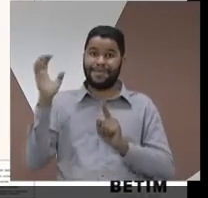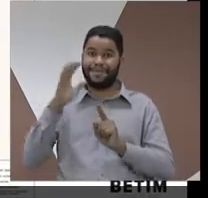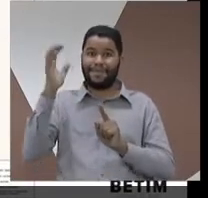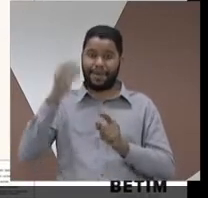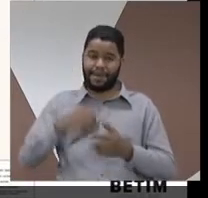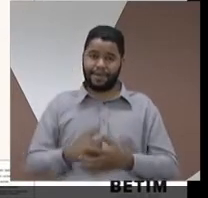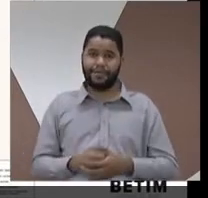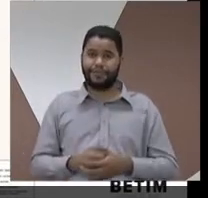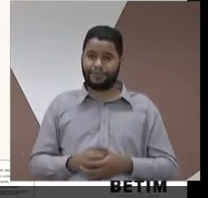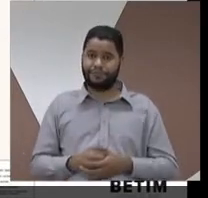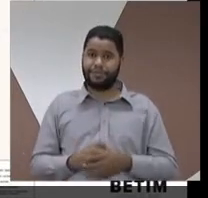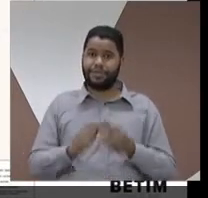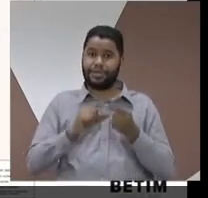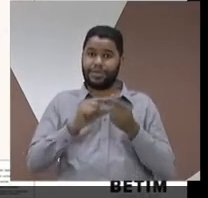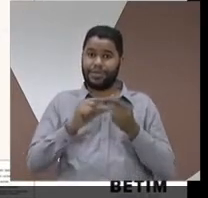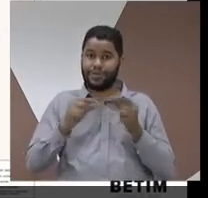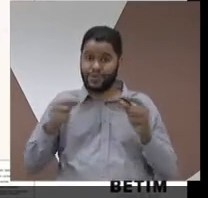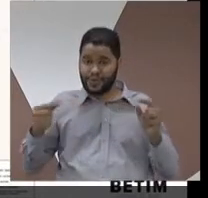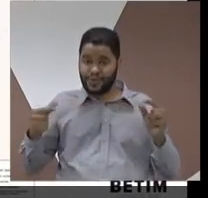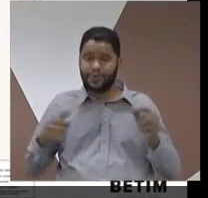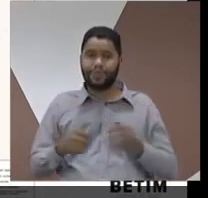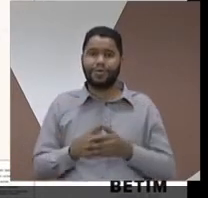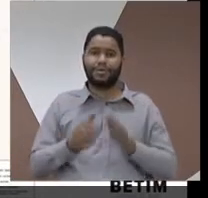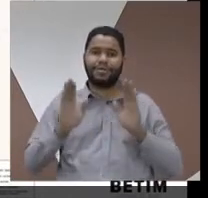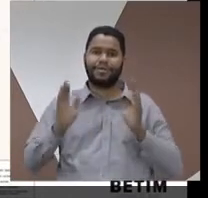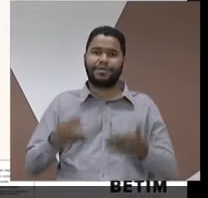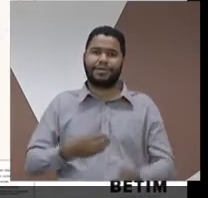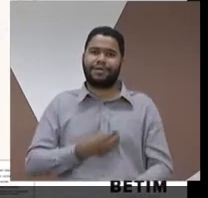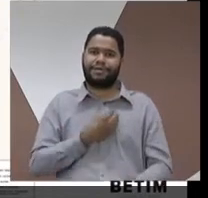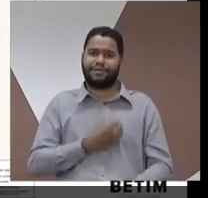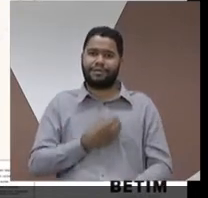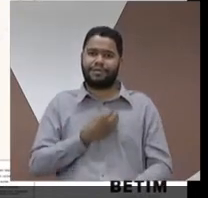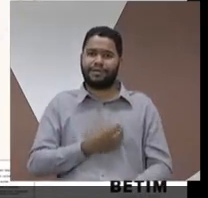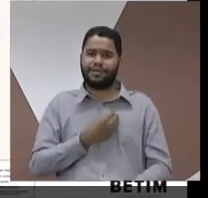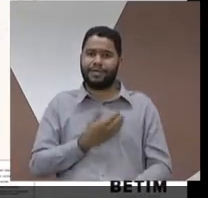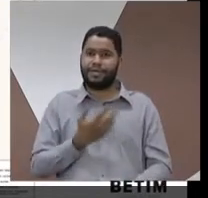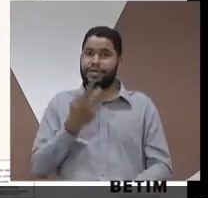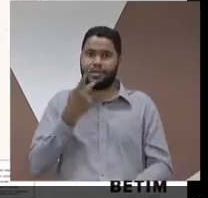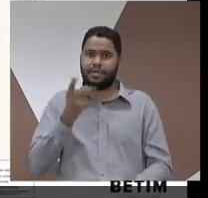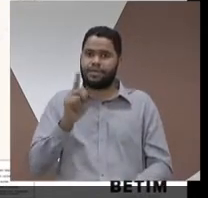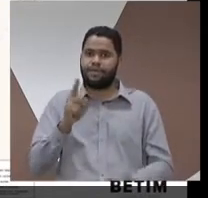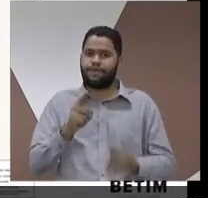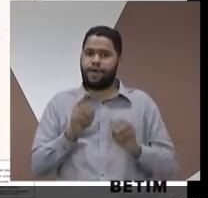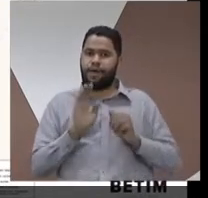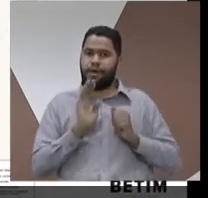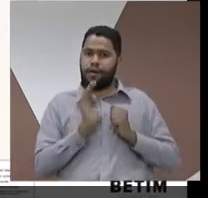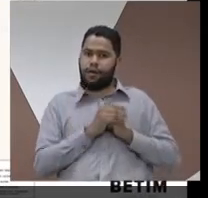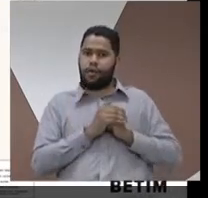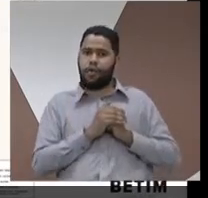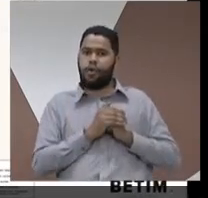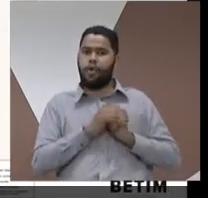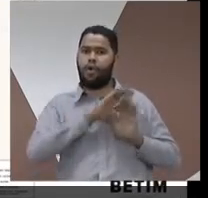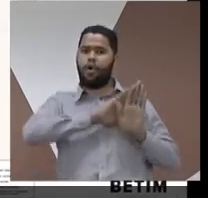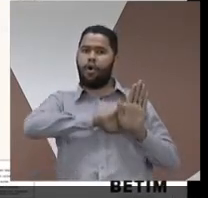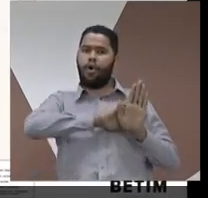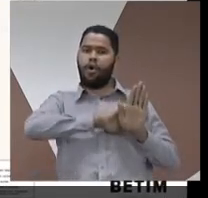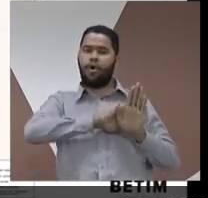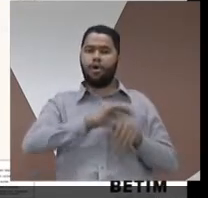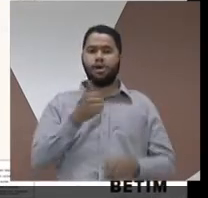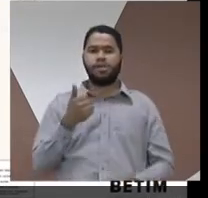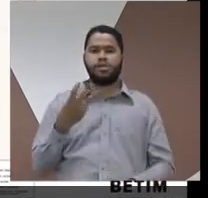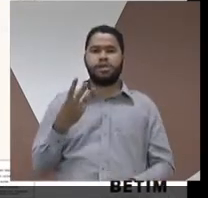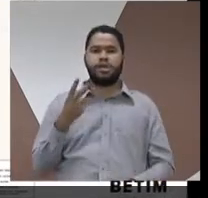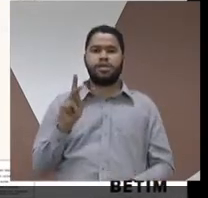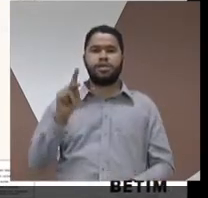em estruturas já existentes. Isso eles não falam. Não fala que tem 13 quilômetros